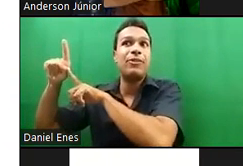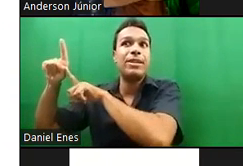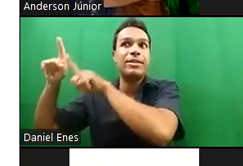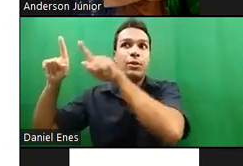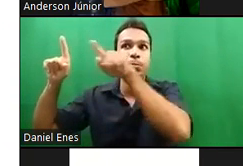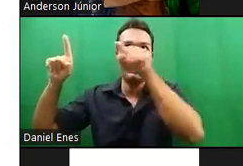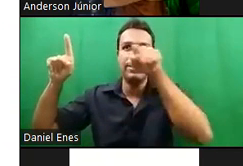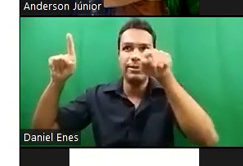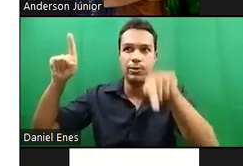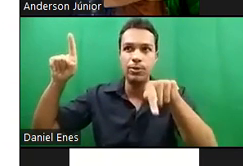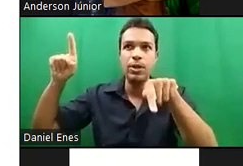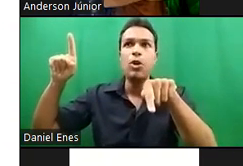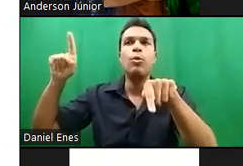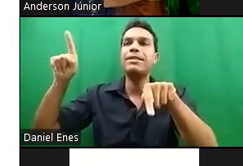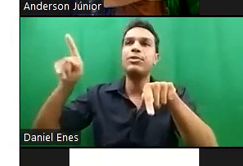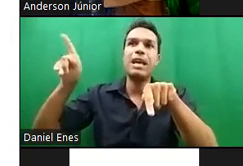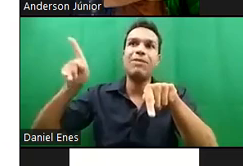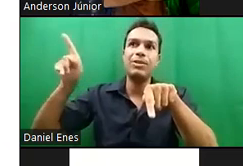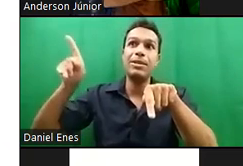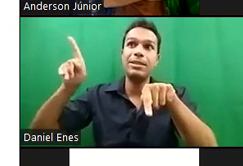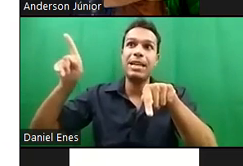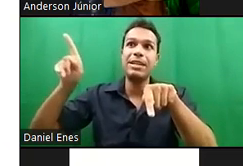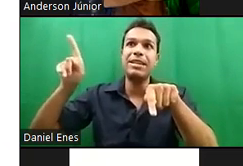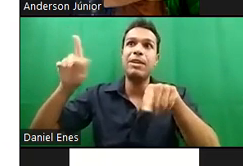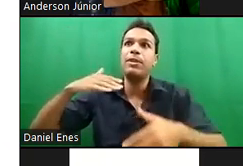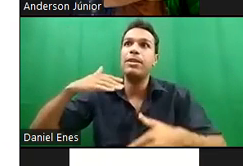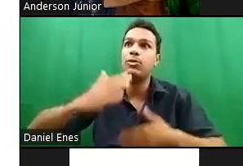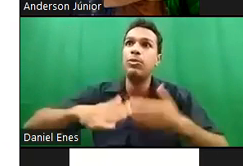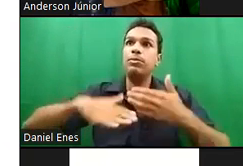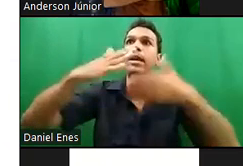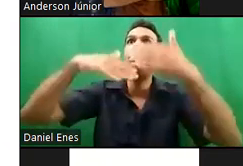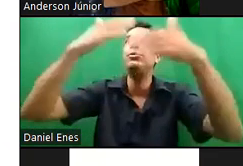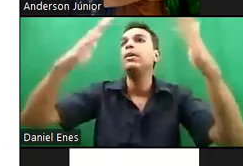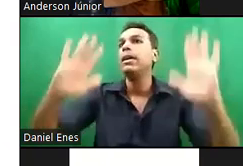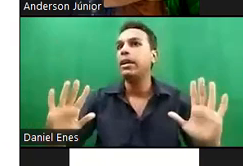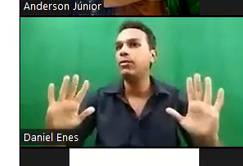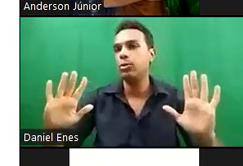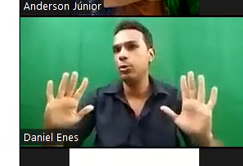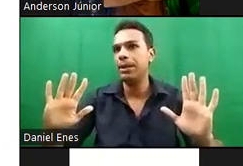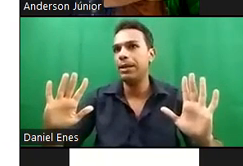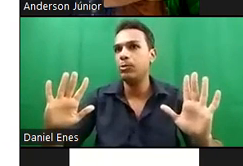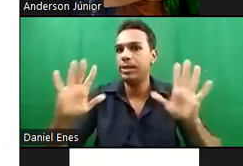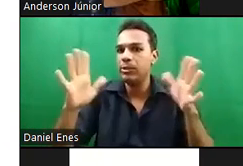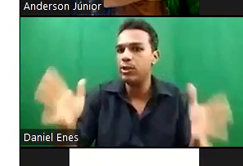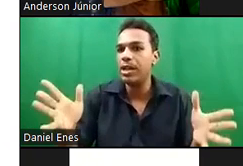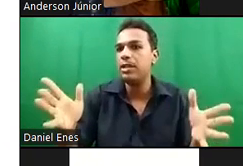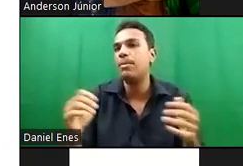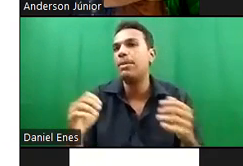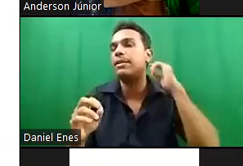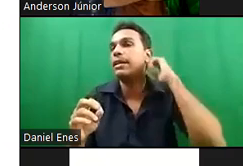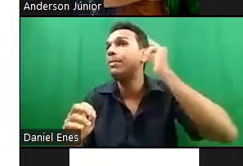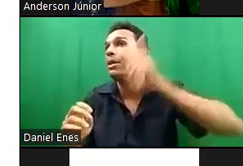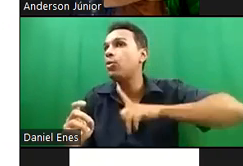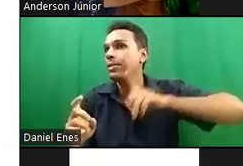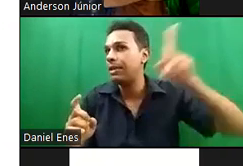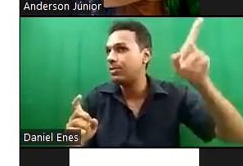da França veio para o Brasil usava a língua de sinais lá da França e, com o tempo, evoluiu para o que hoje é a língua